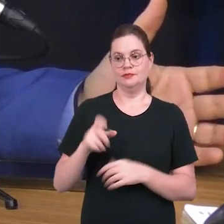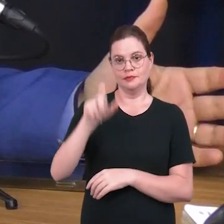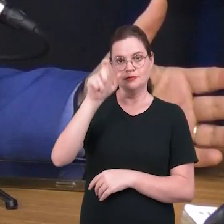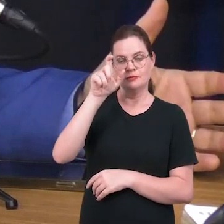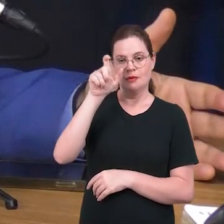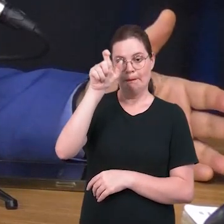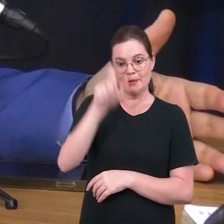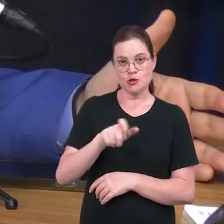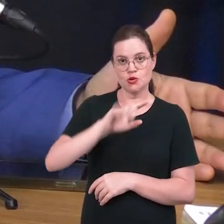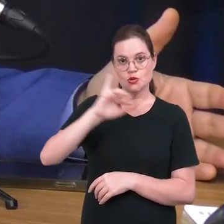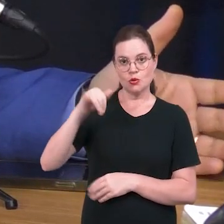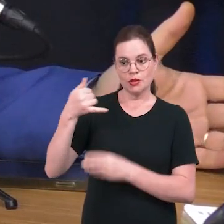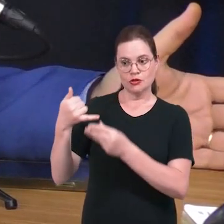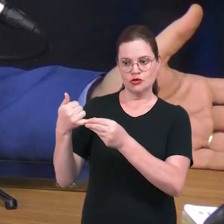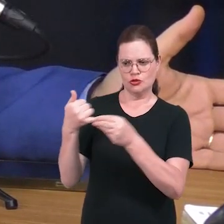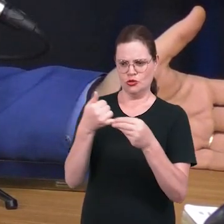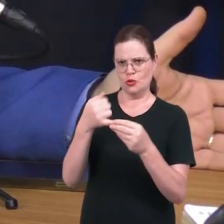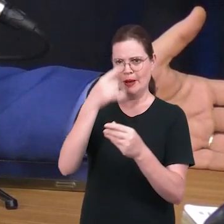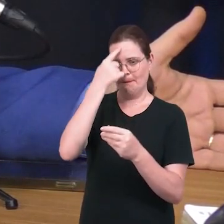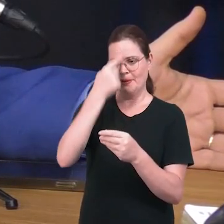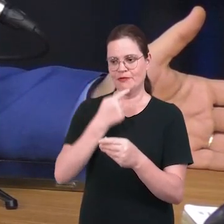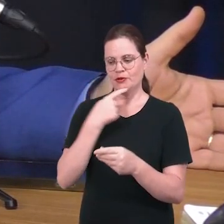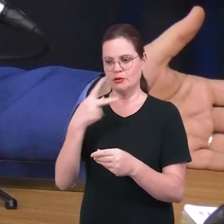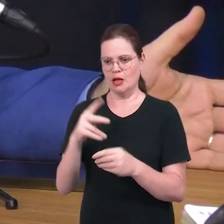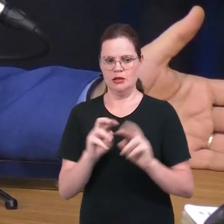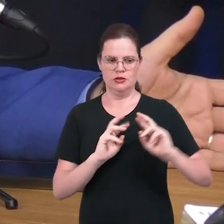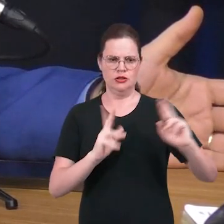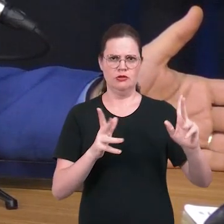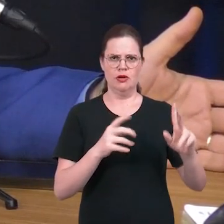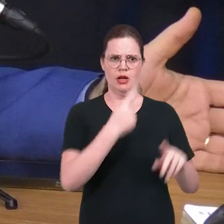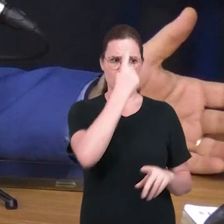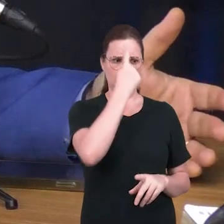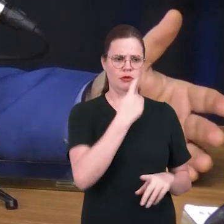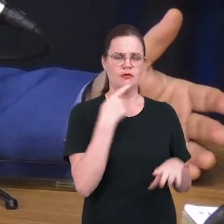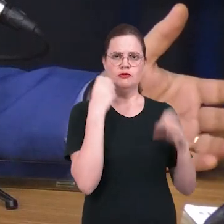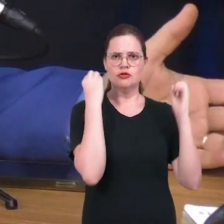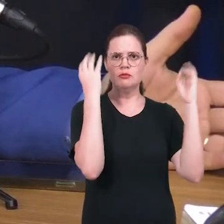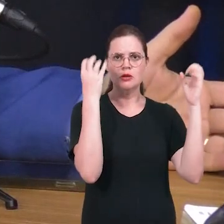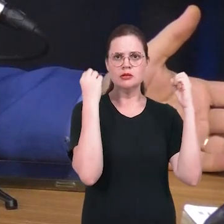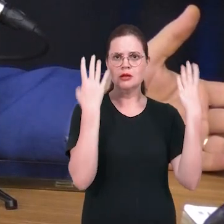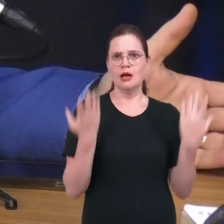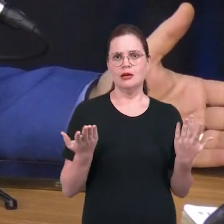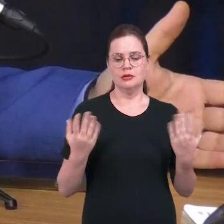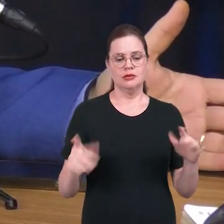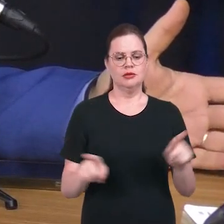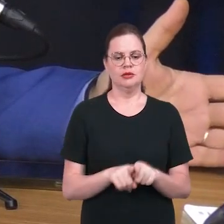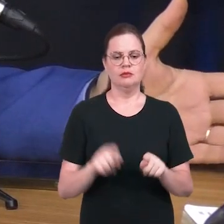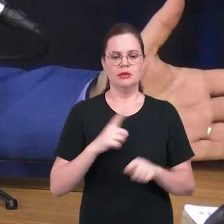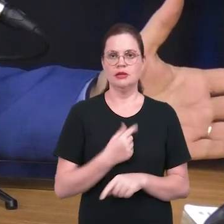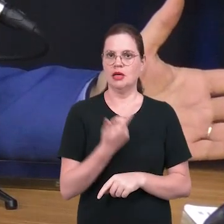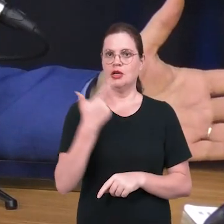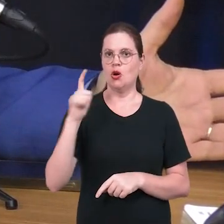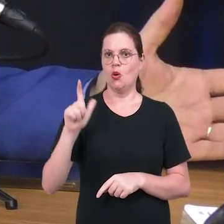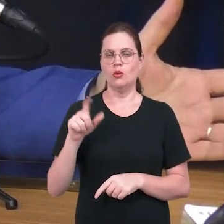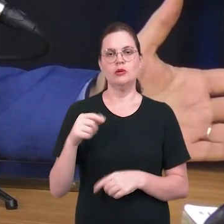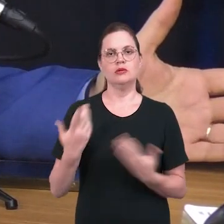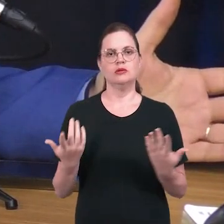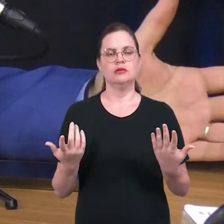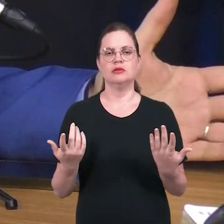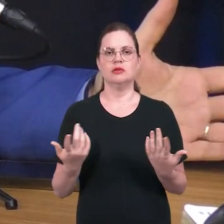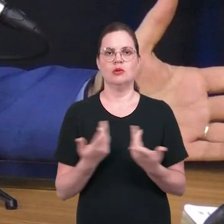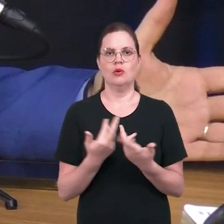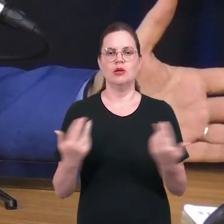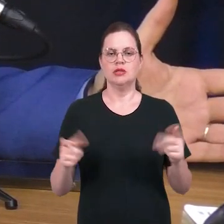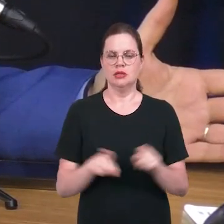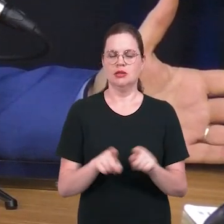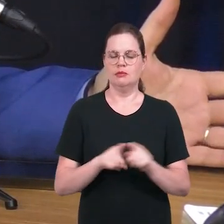personalidade de Josué era diferente da personalidade de Moisés. Há outro elemento que também, obviamente, que